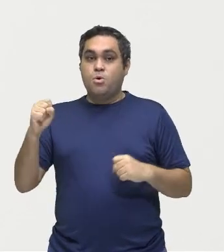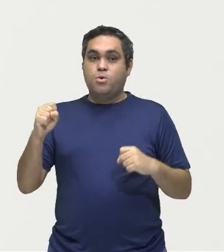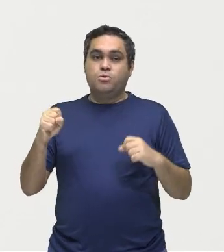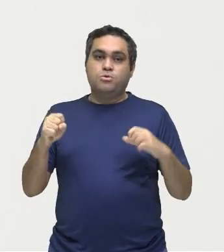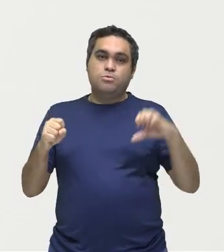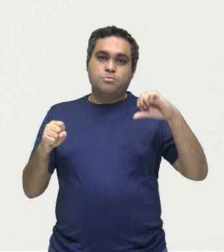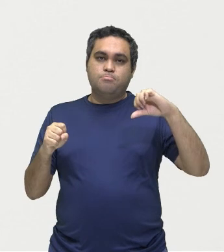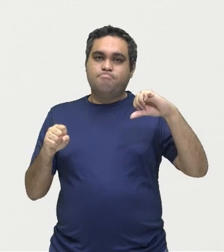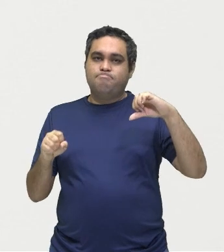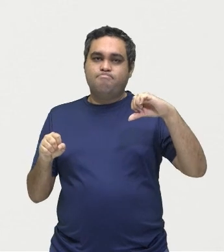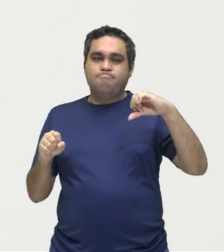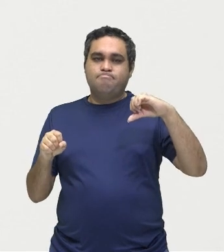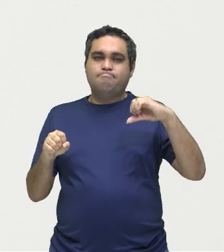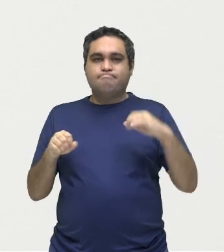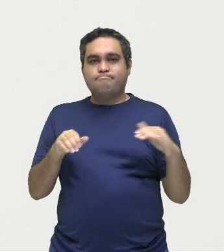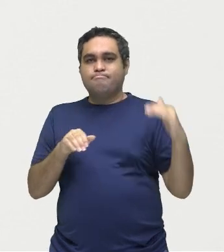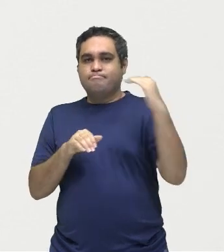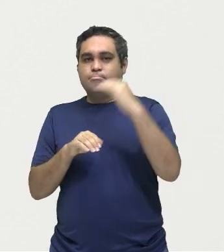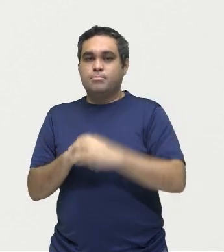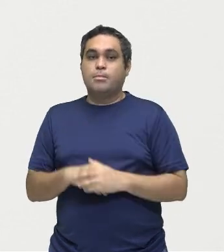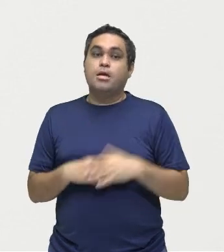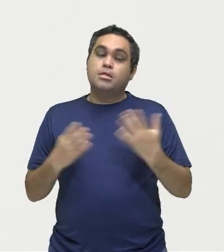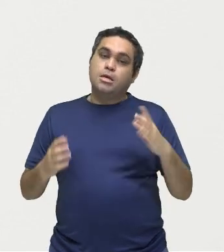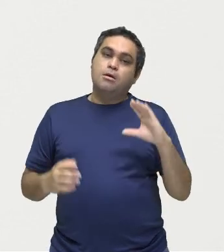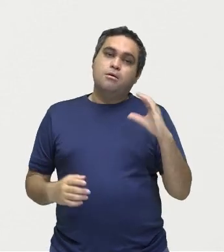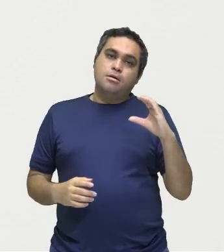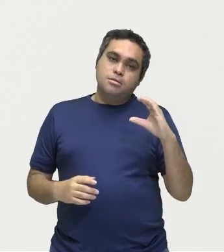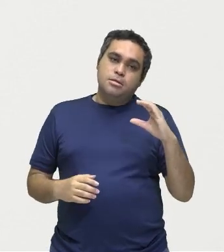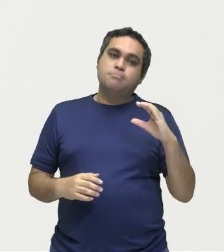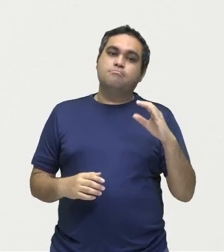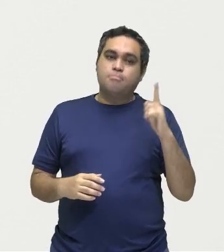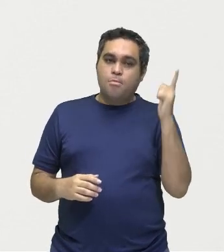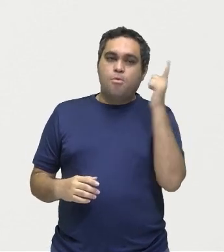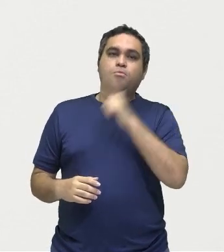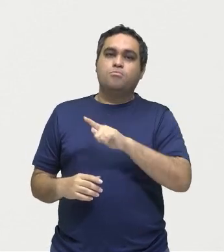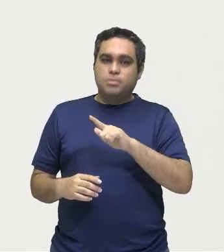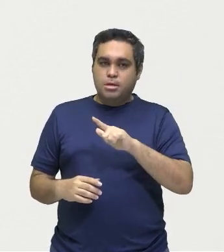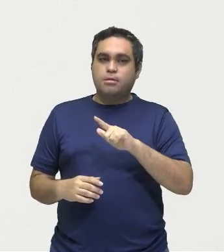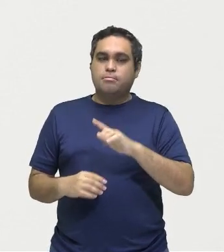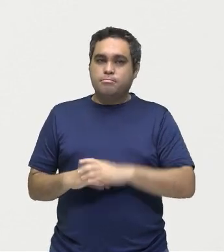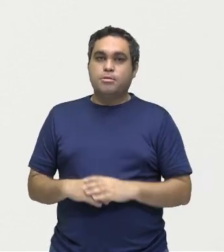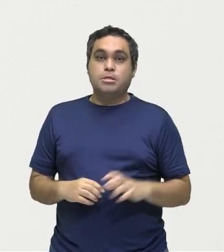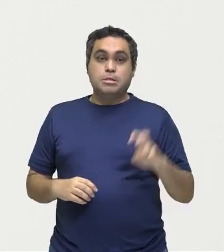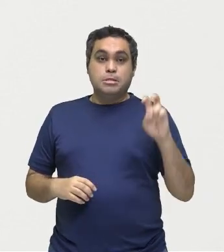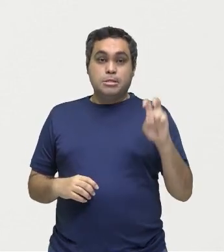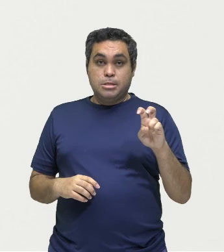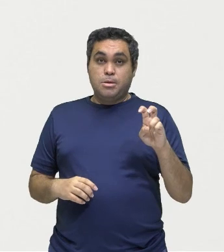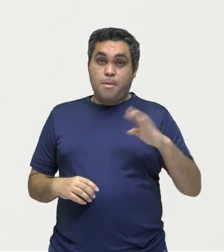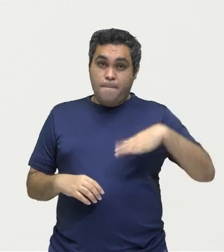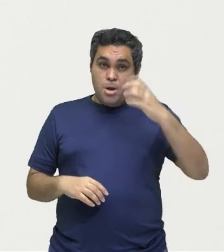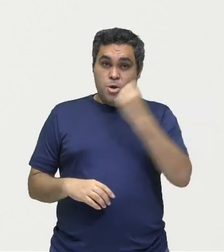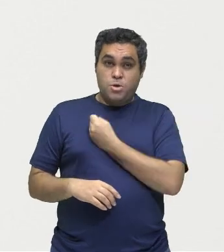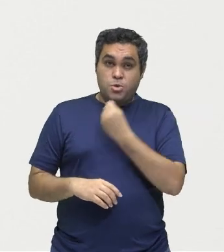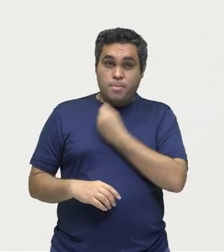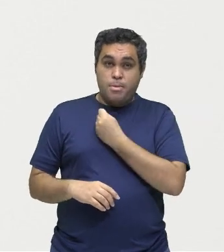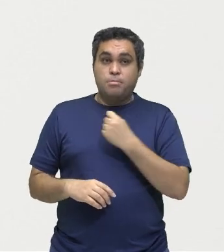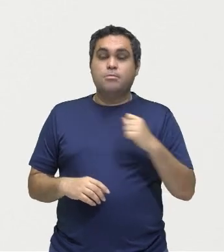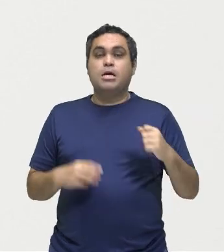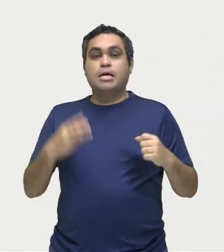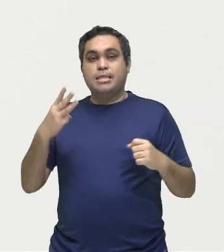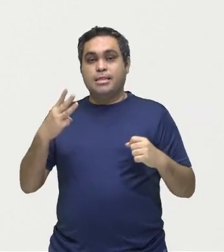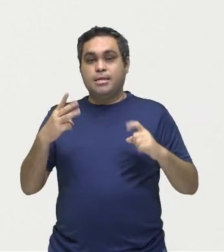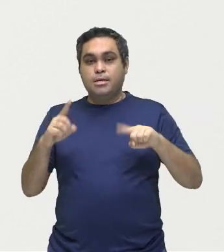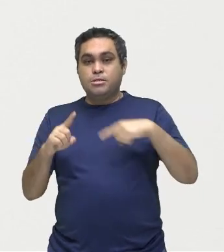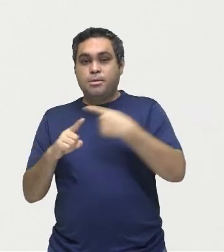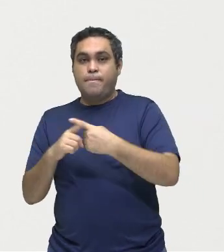e a soma dos dois menores é igual a 7. Como 7 é maior que 5, então respeita-se aí então a condição